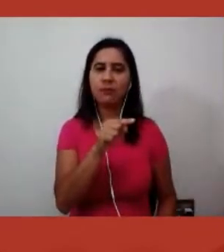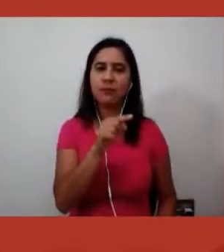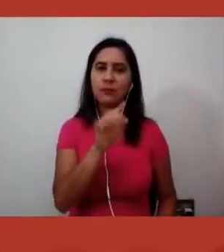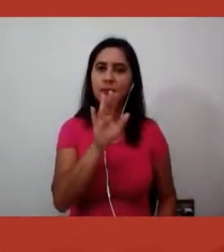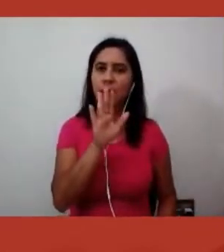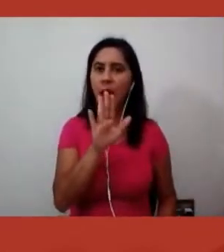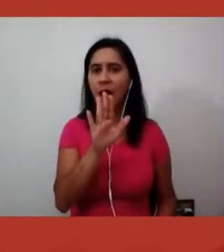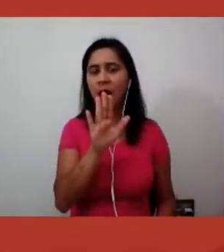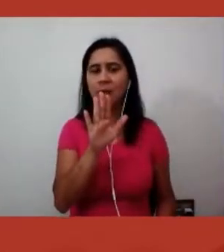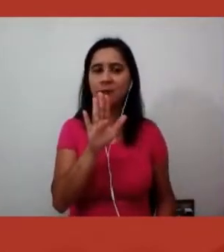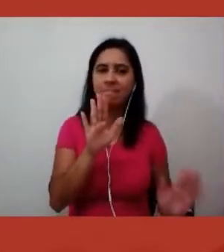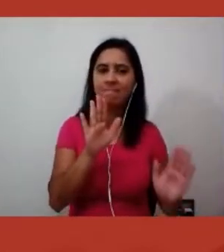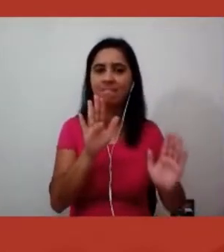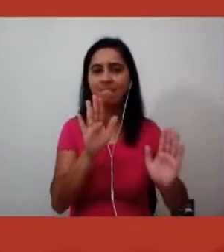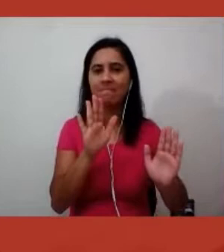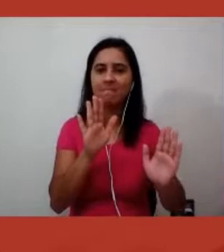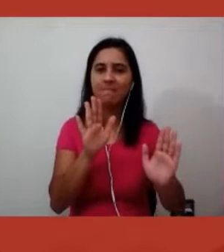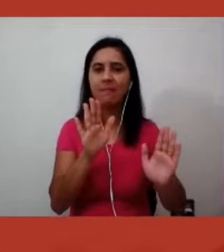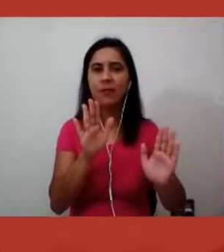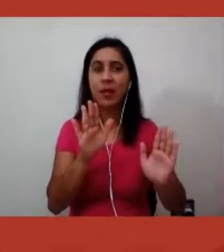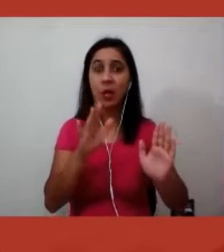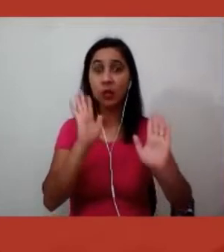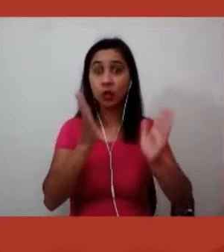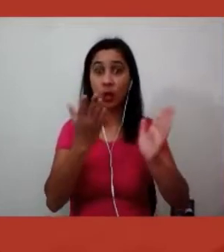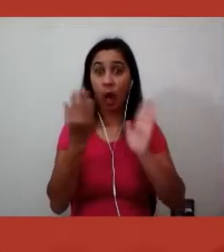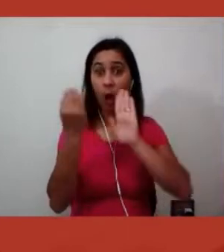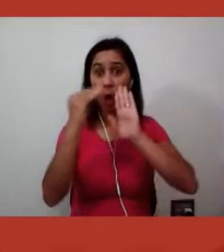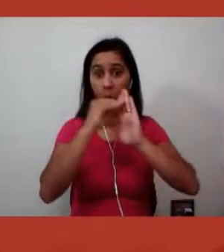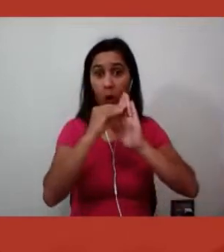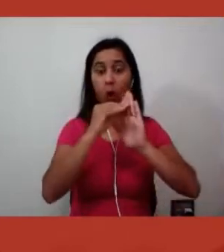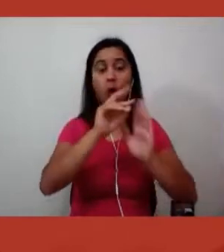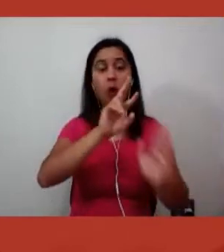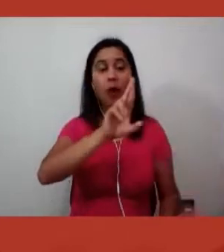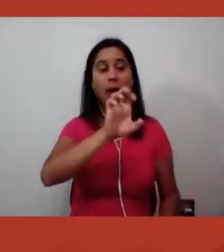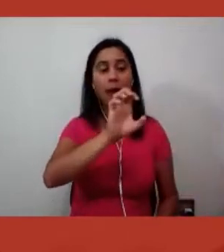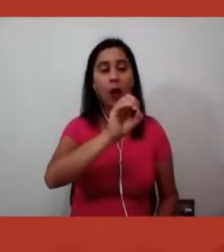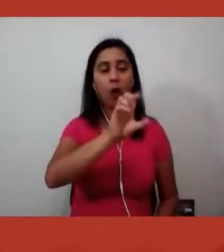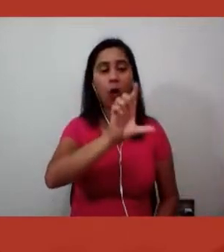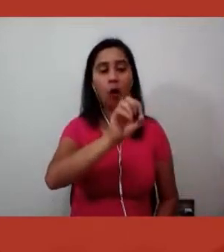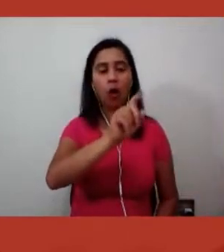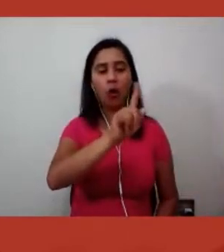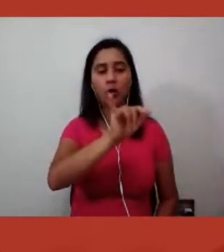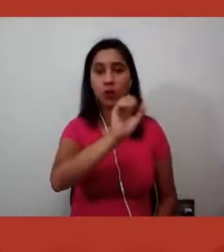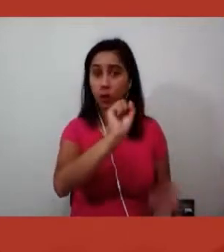na medida que a gente já pôs o que é reologia, o que são líquidos,